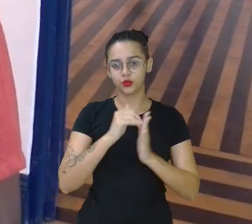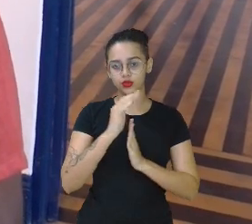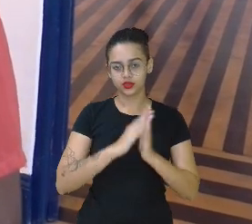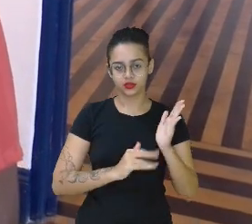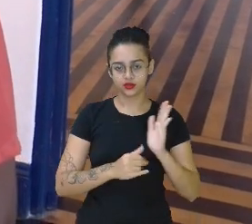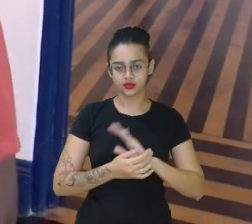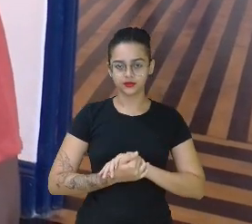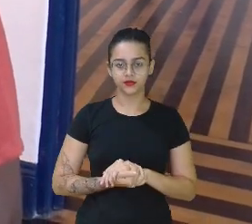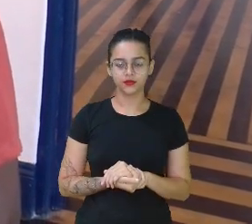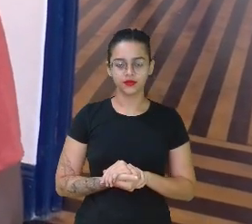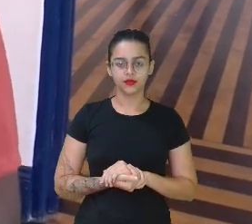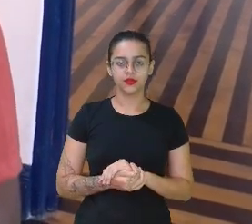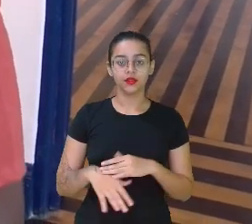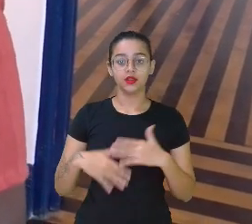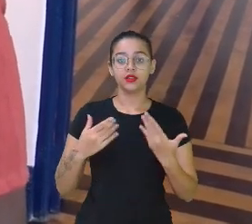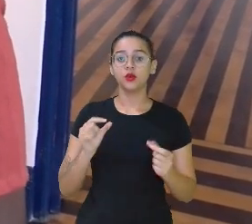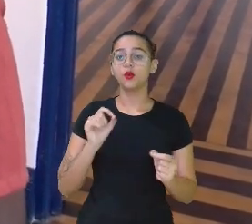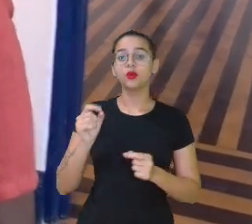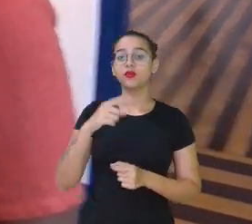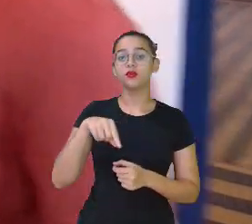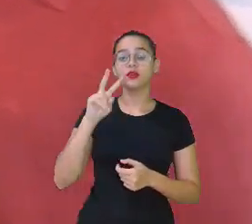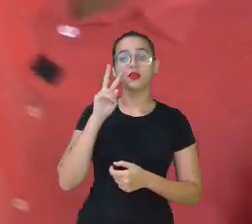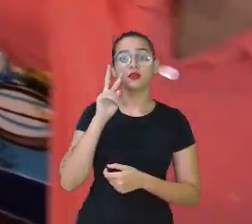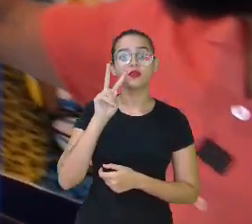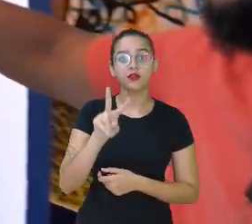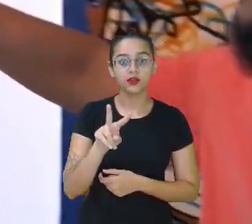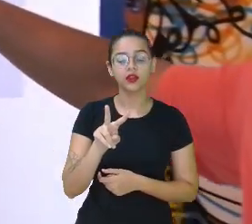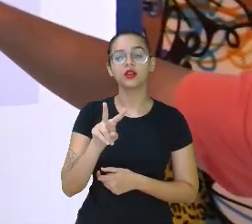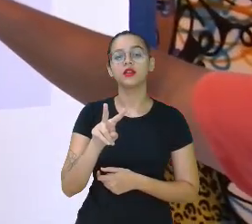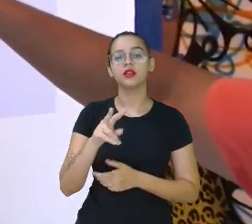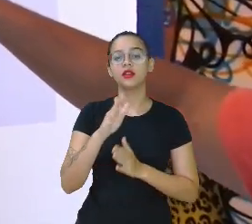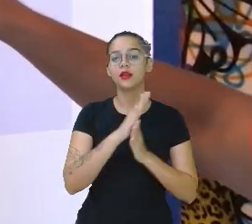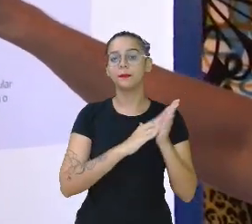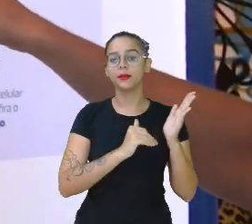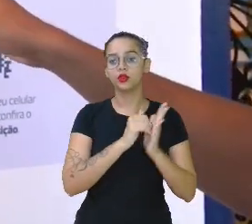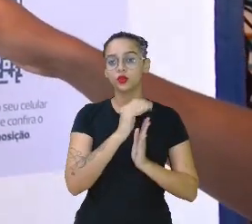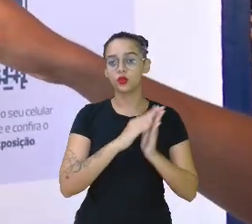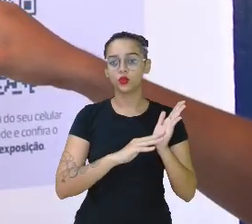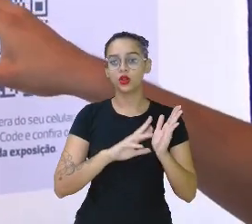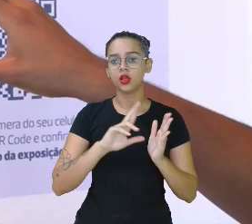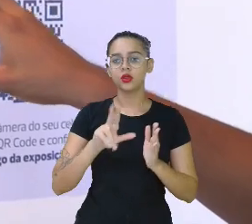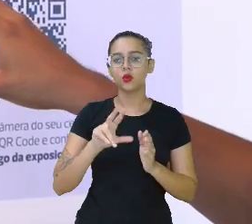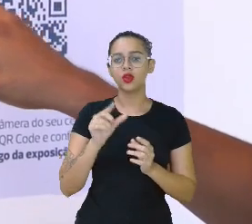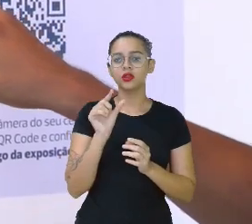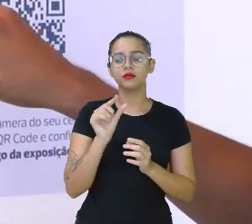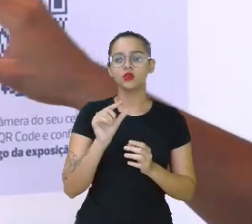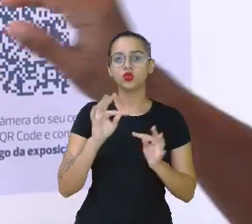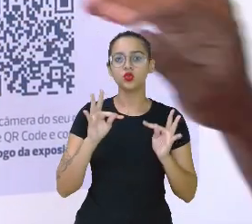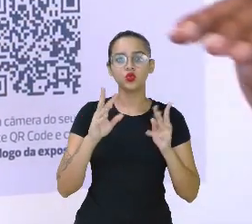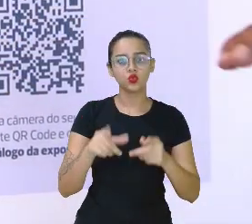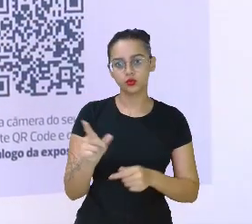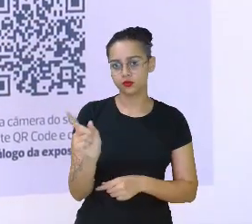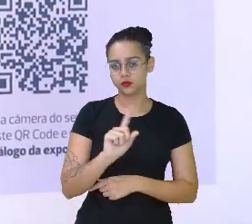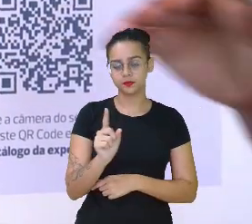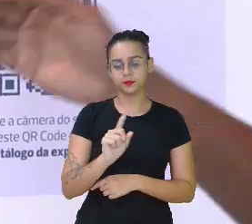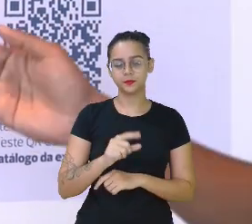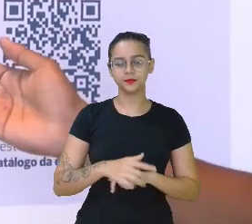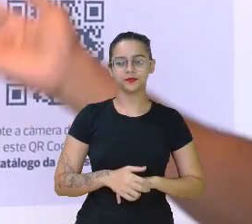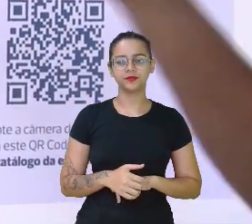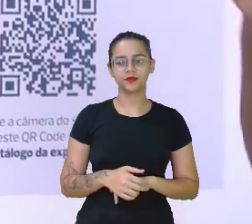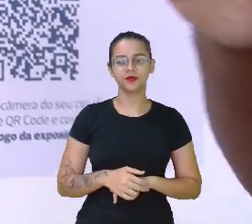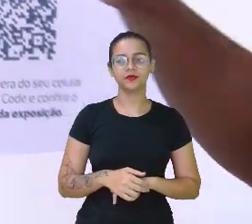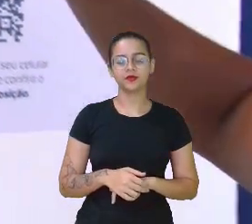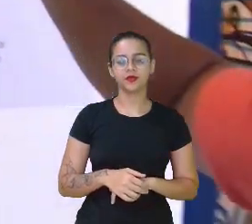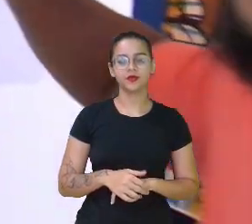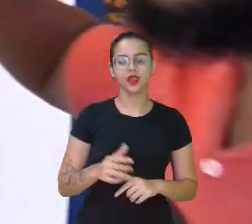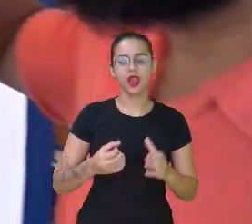Então, o que vocês encontram no resultado da pintura não é nem um terço de toda a obra, sabe? A obra é